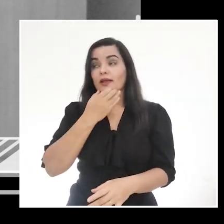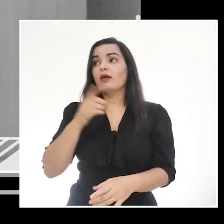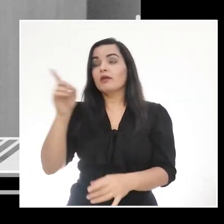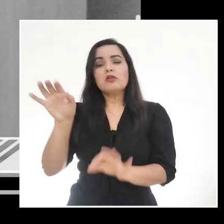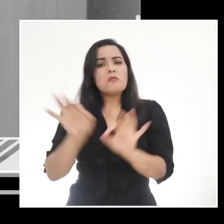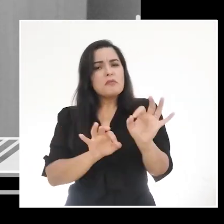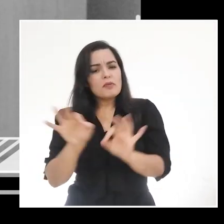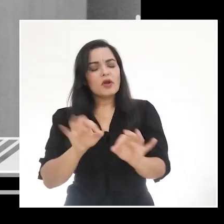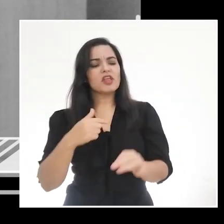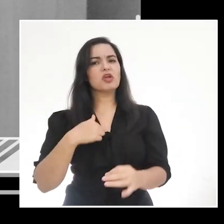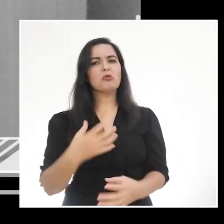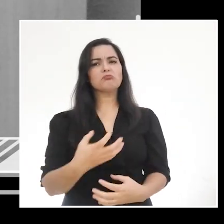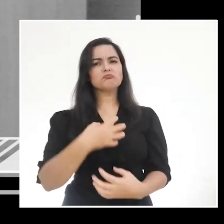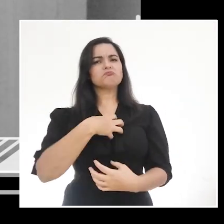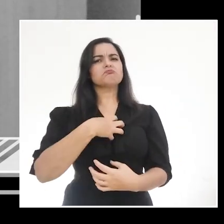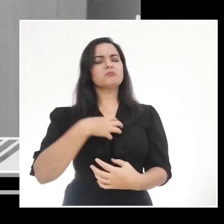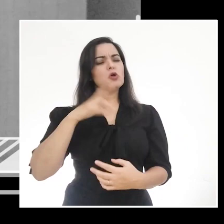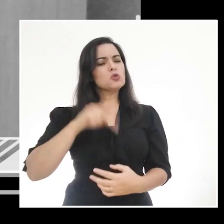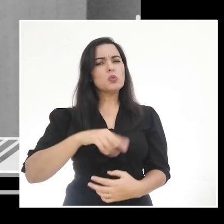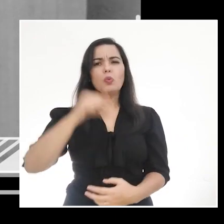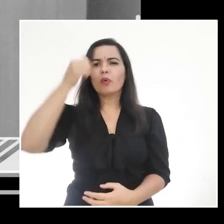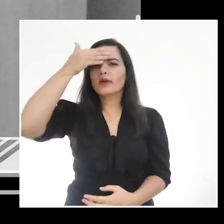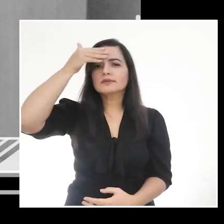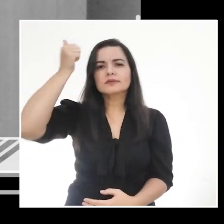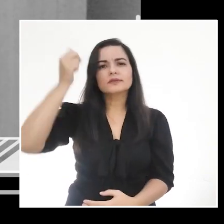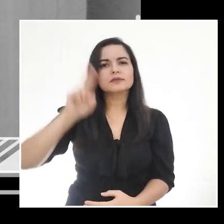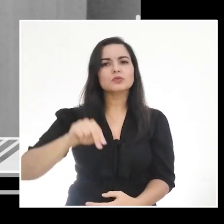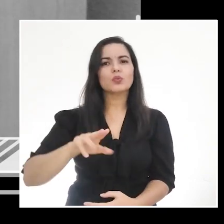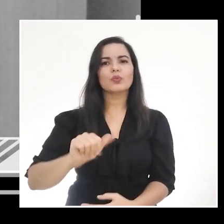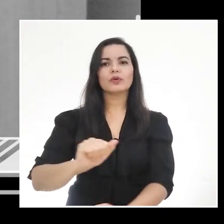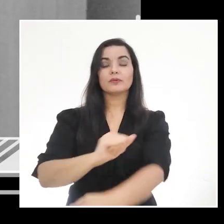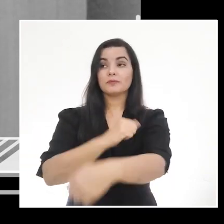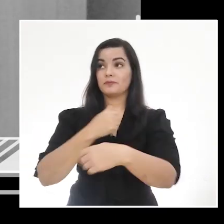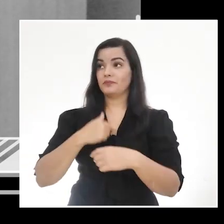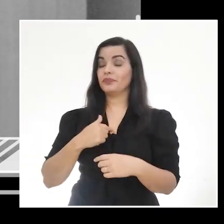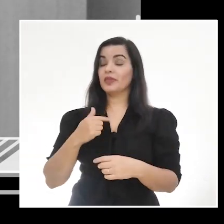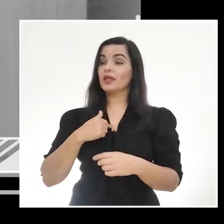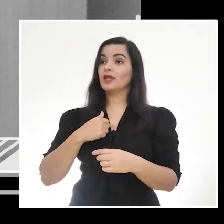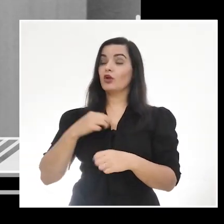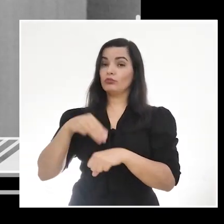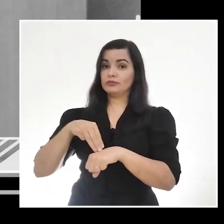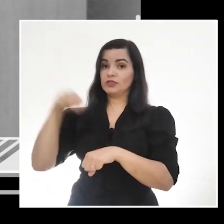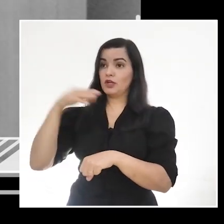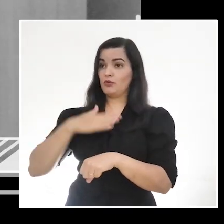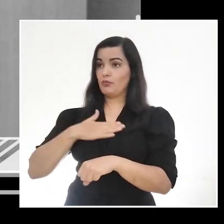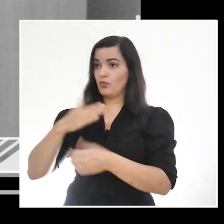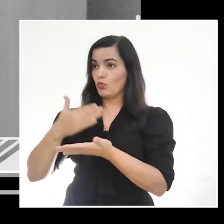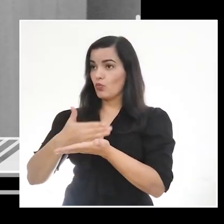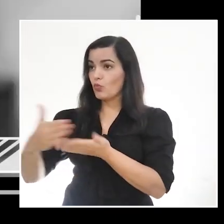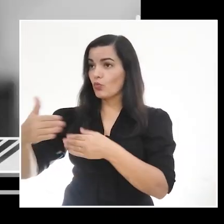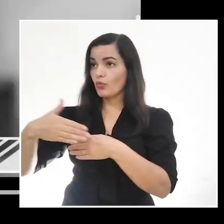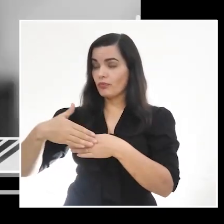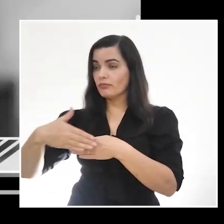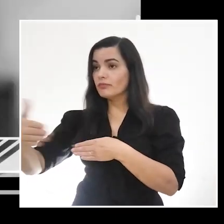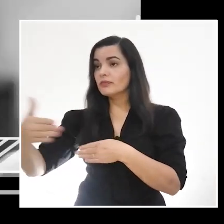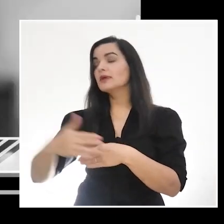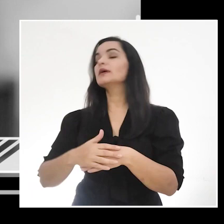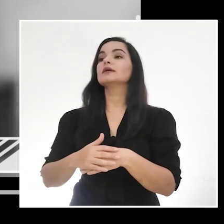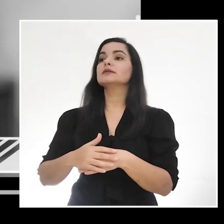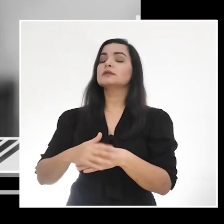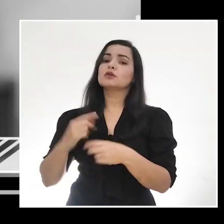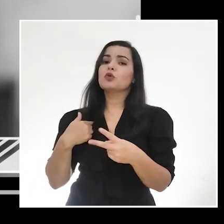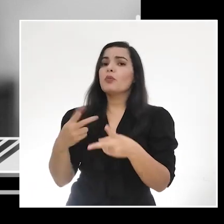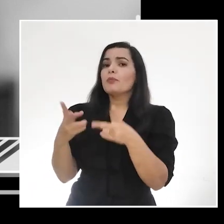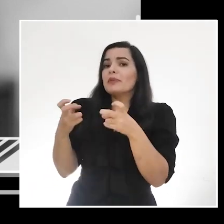aquele vidro de azeitona ali para mim, com outras guloseimas que ele preparou, isso me marcou profundamente. Nos primeiros anos